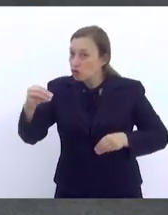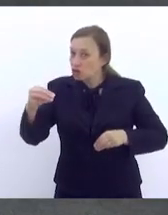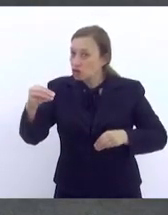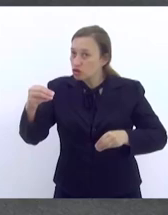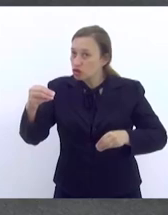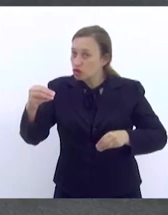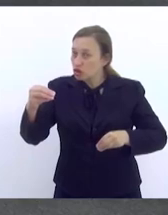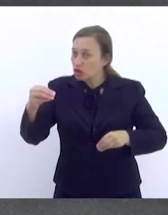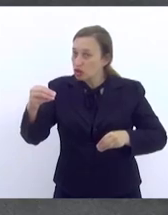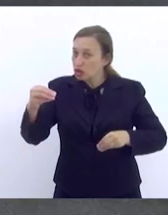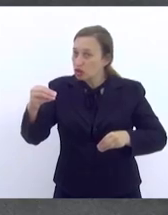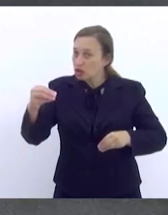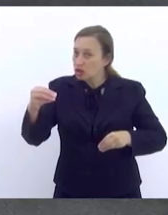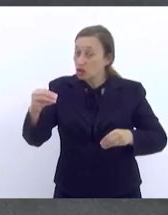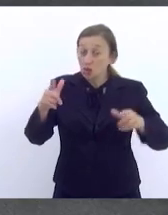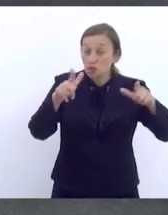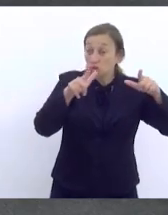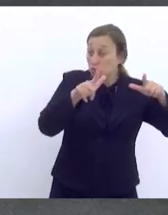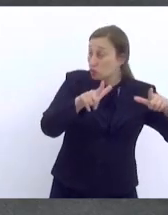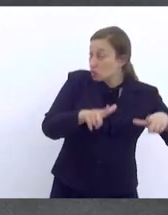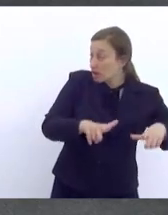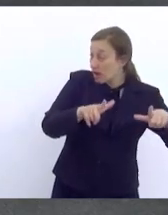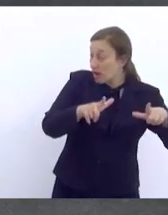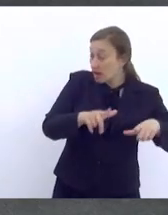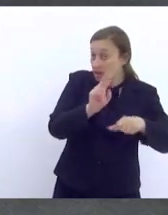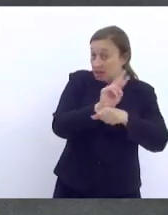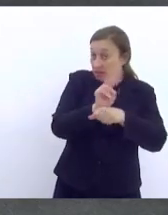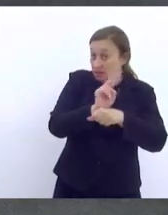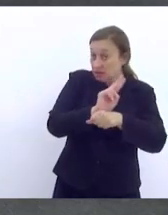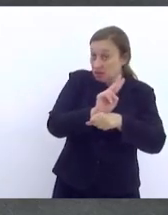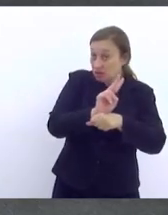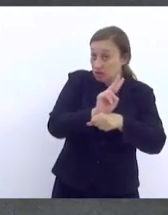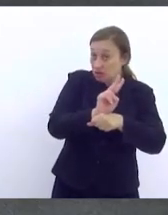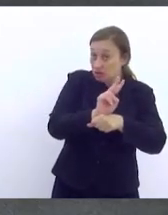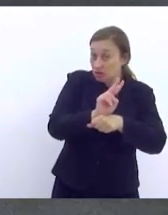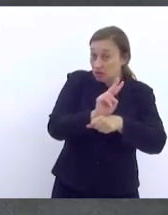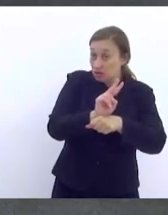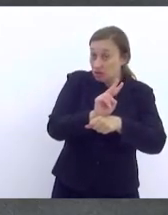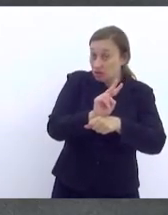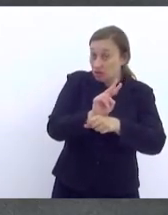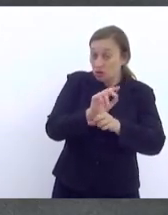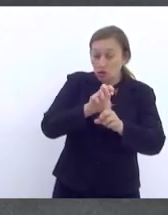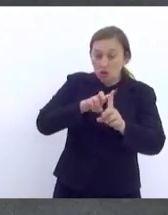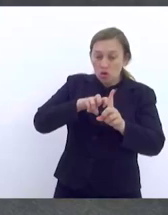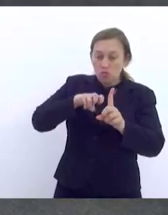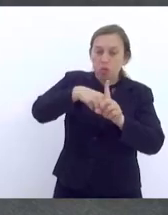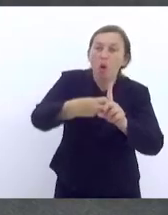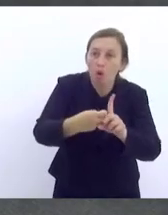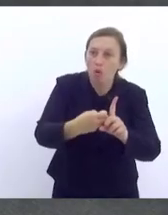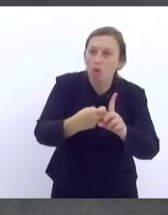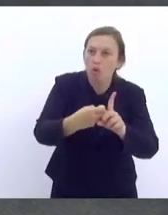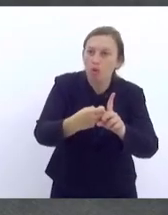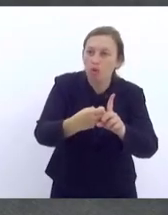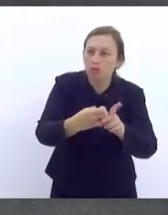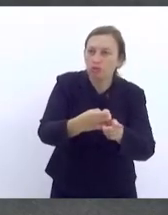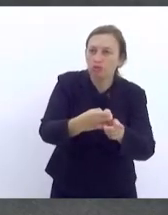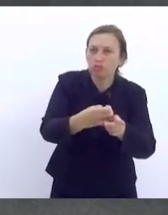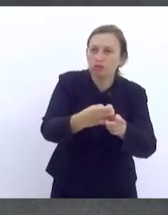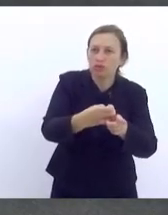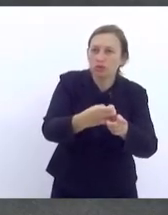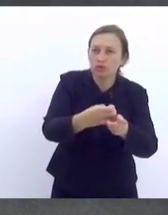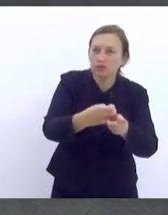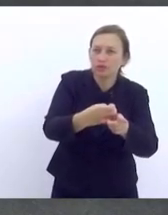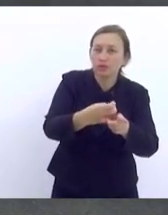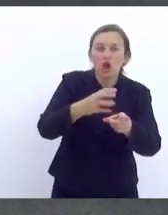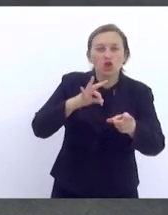na unidade prisional resolveu fugir e na Fuga atropelou uma pessoa próximo a Gericinó ou seja